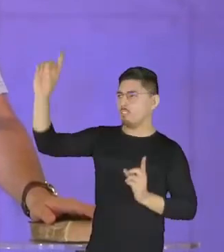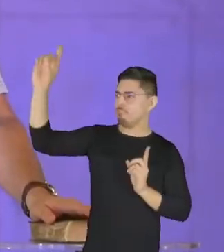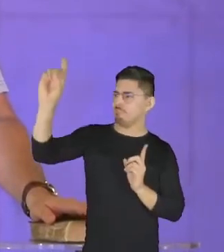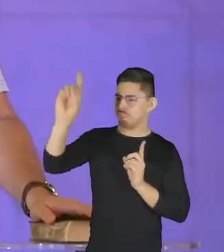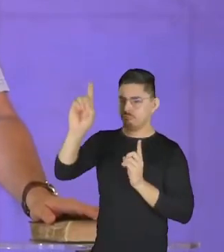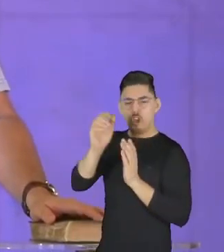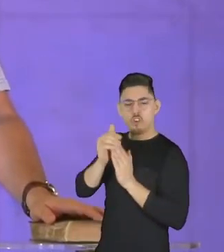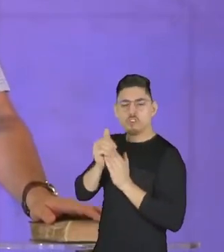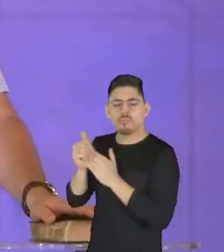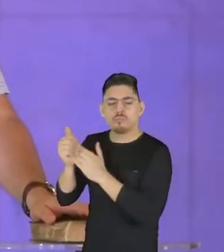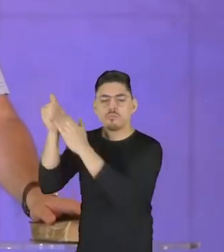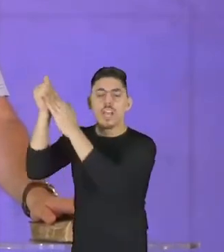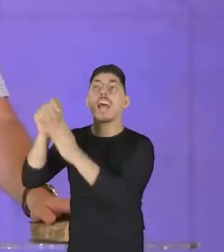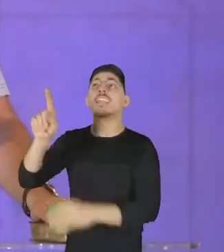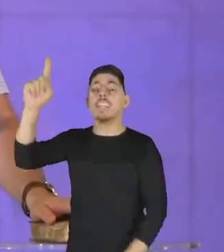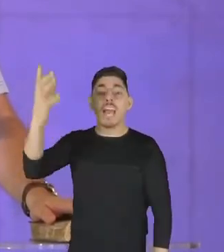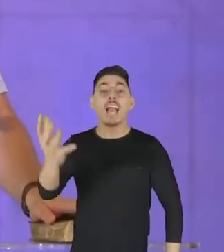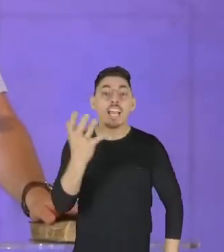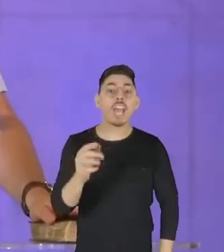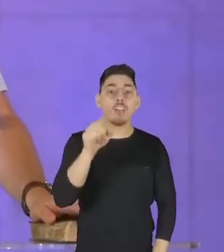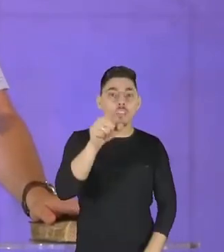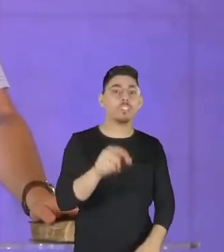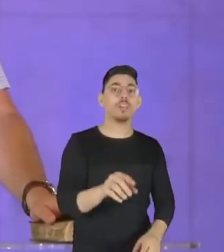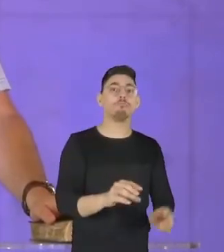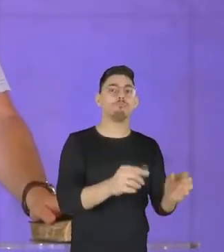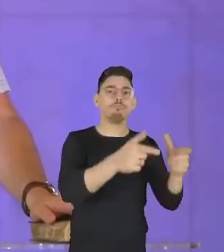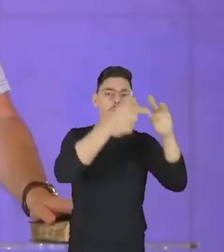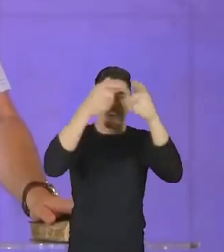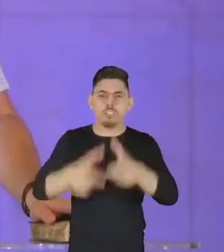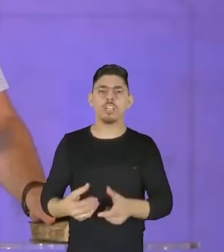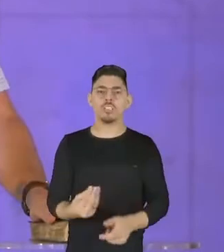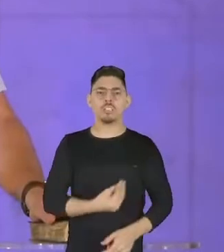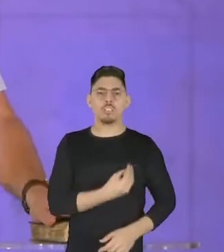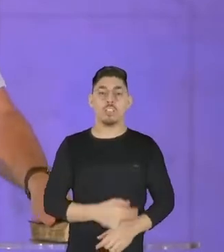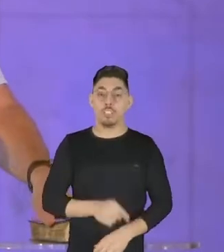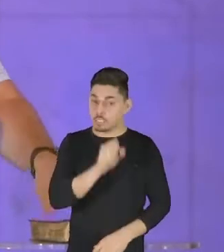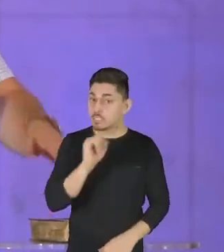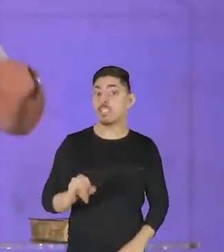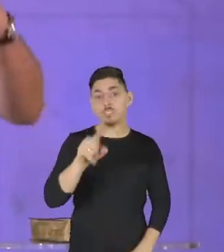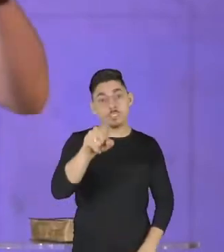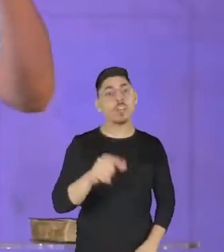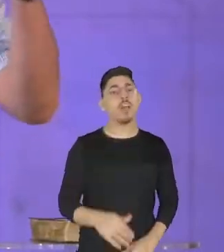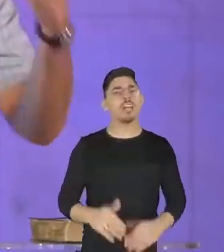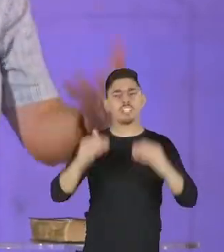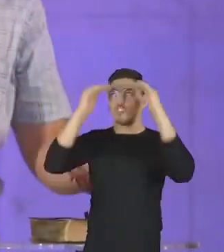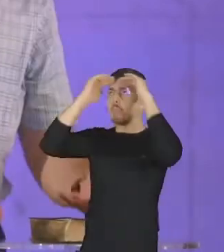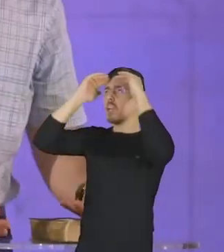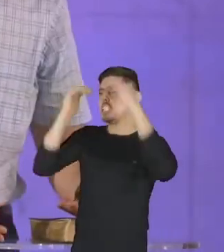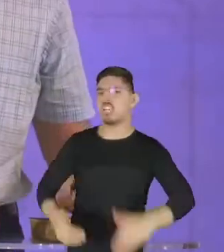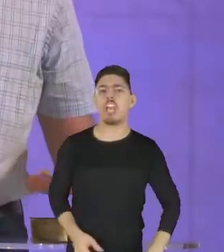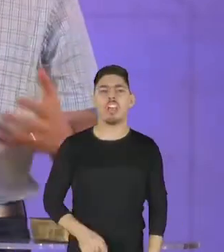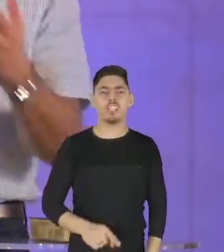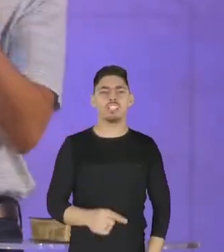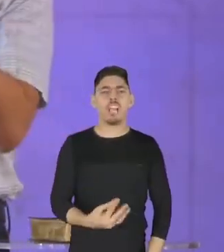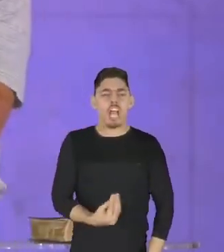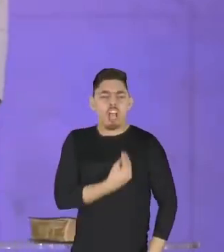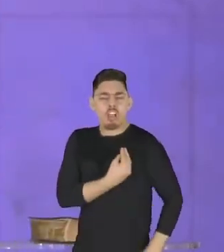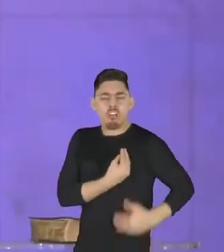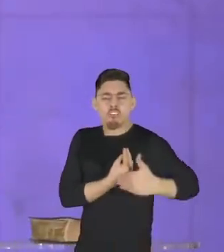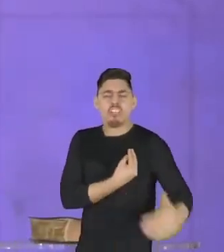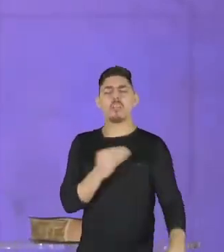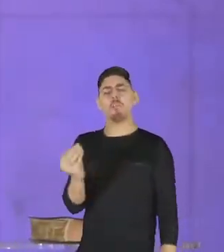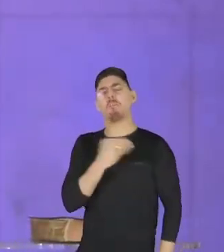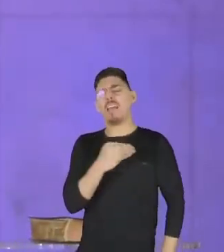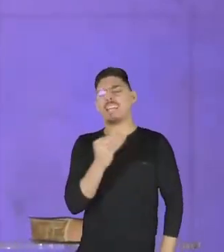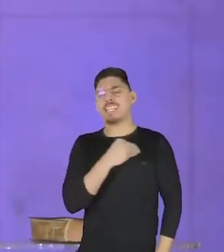esteja. E se você agir com desobediência, se você viver uma vida no pecado, se você viver